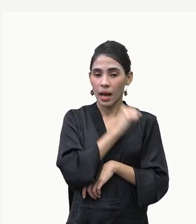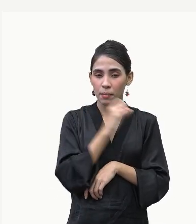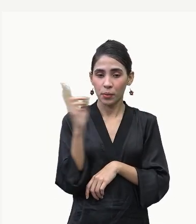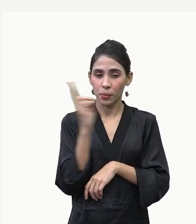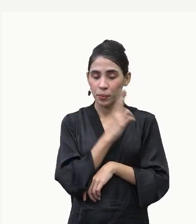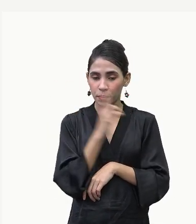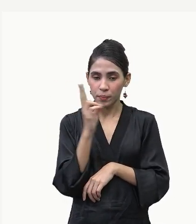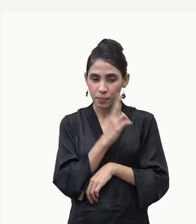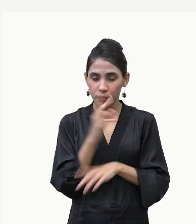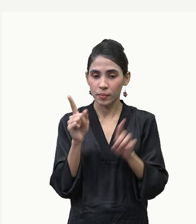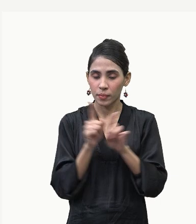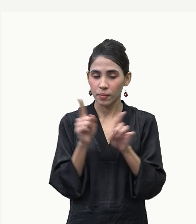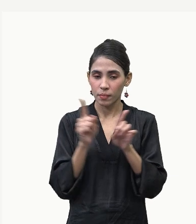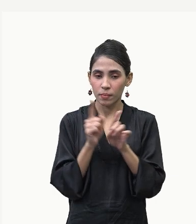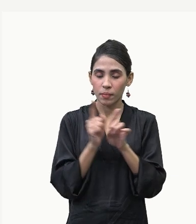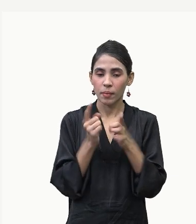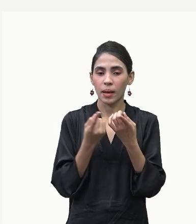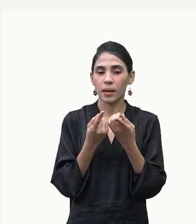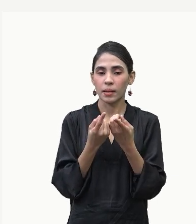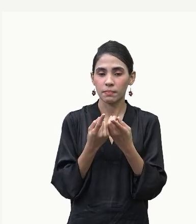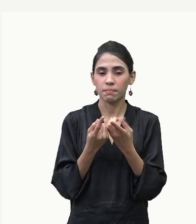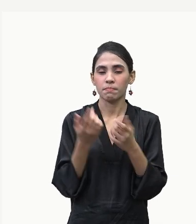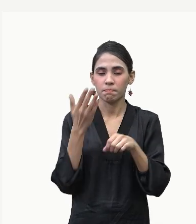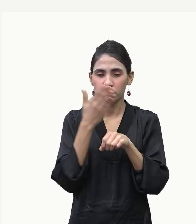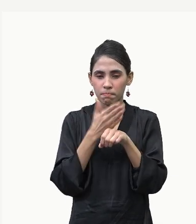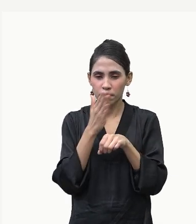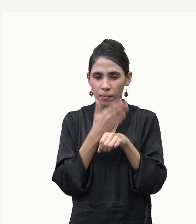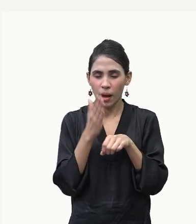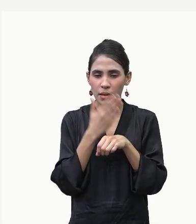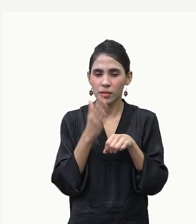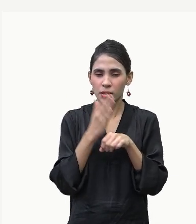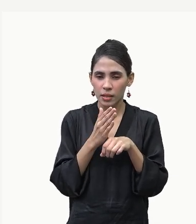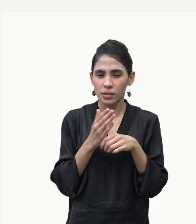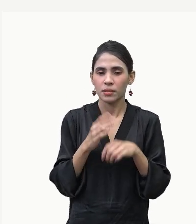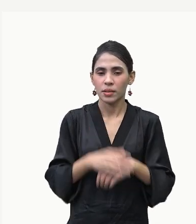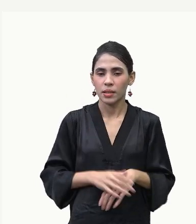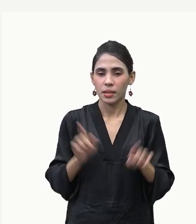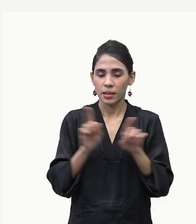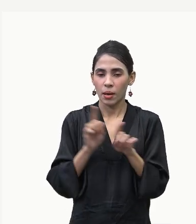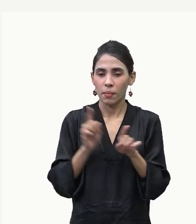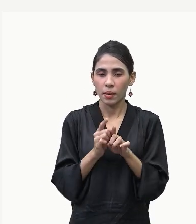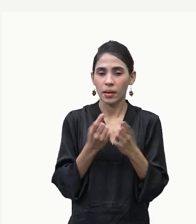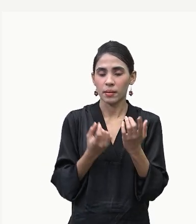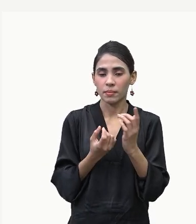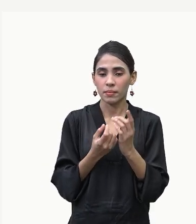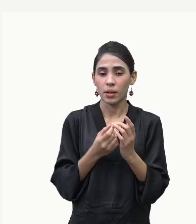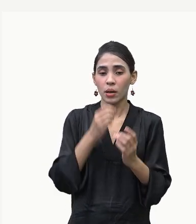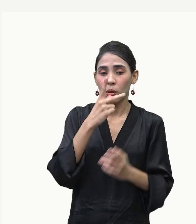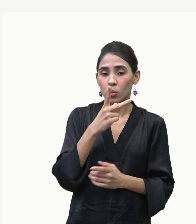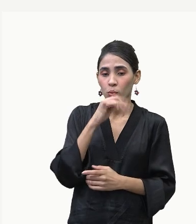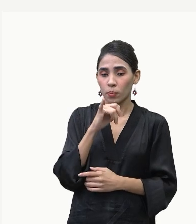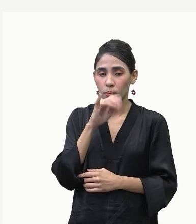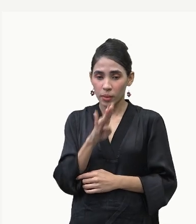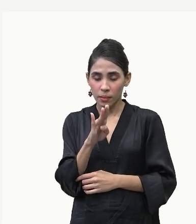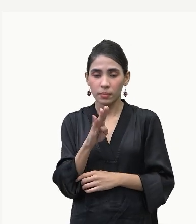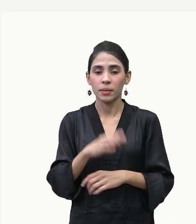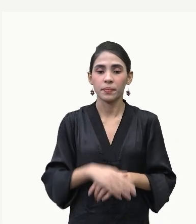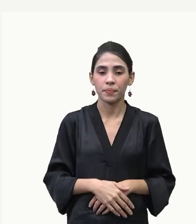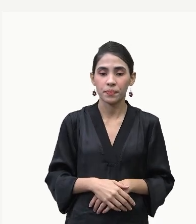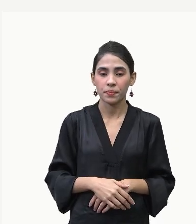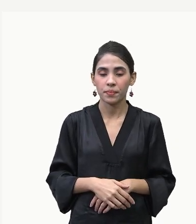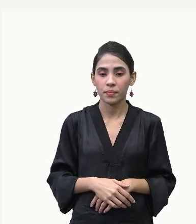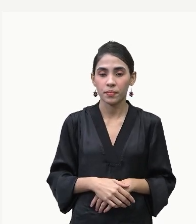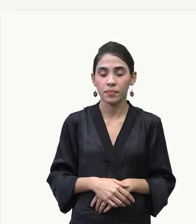bastante complexo e também que faz aí parte do Produto Interno Bruto Nacional